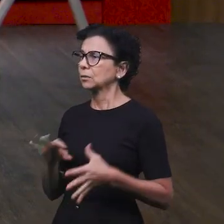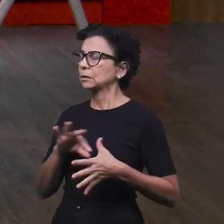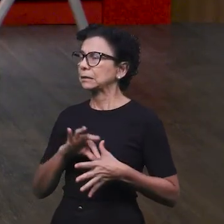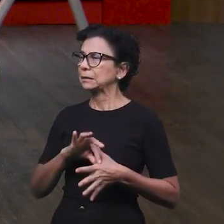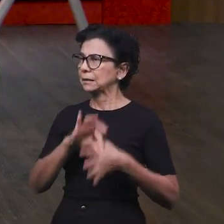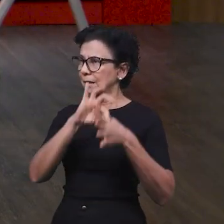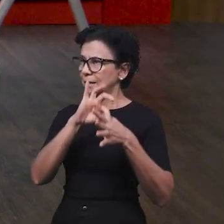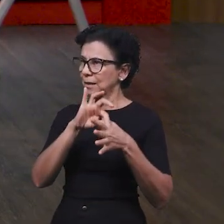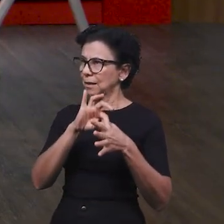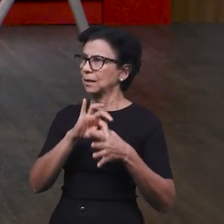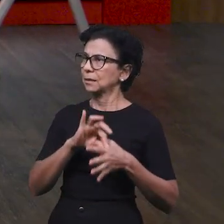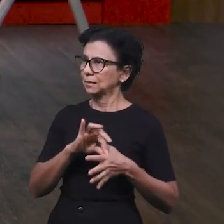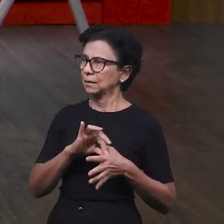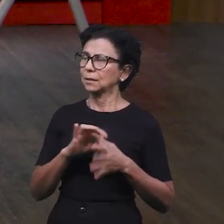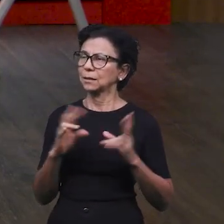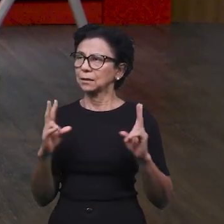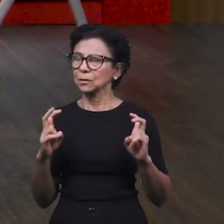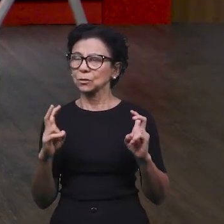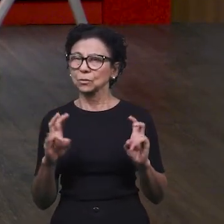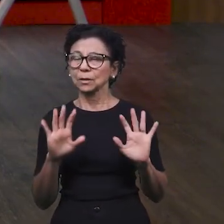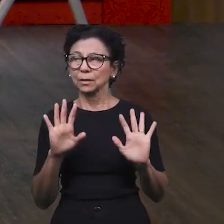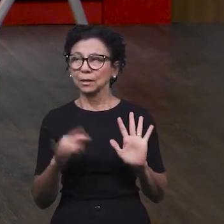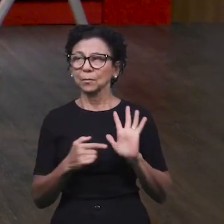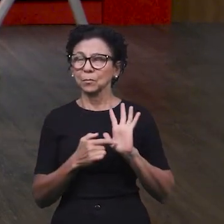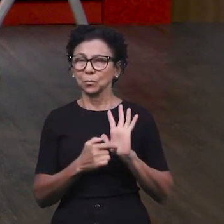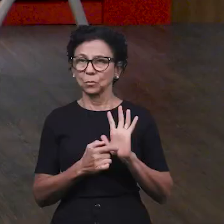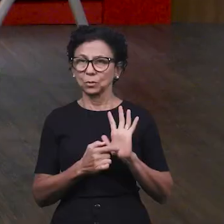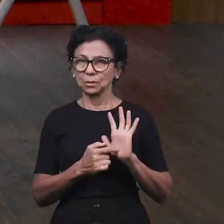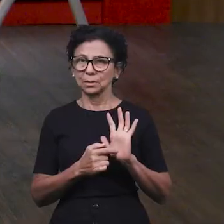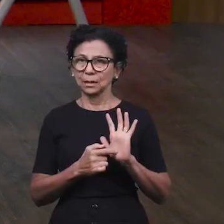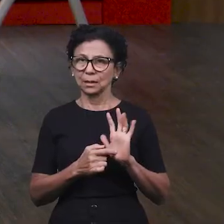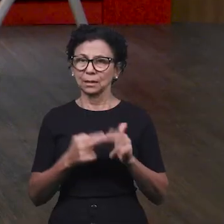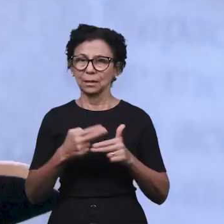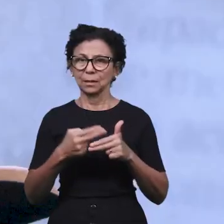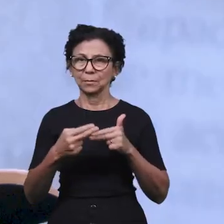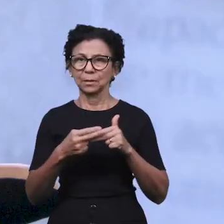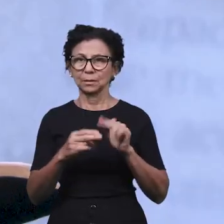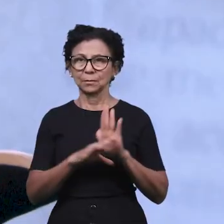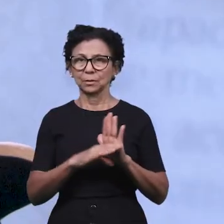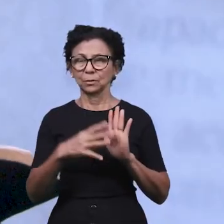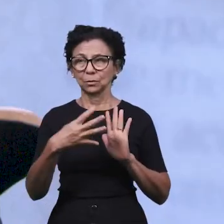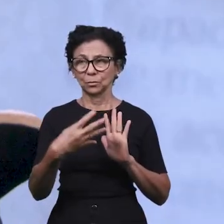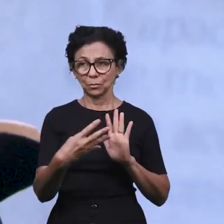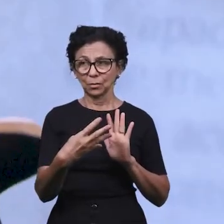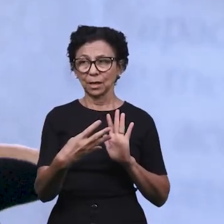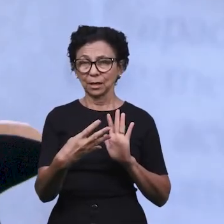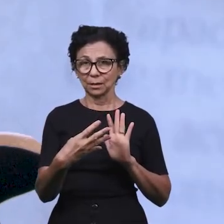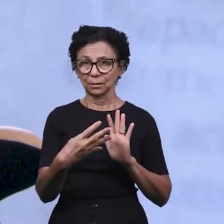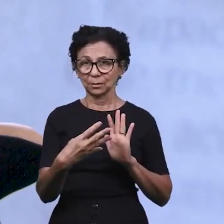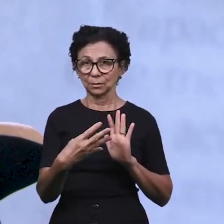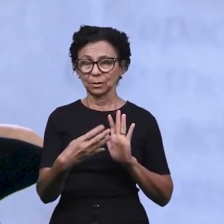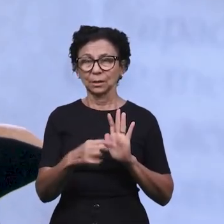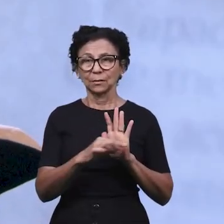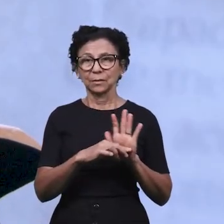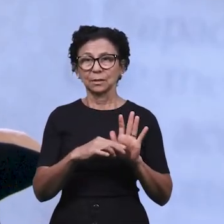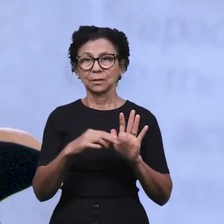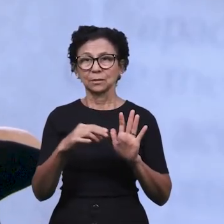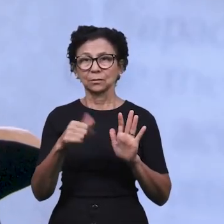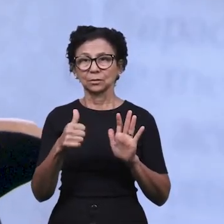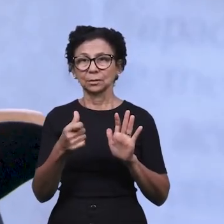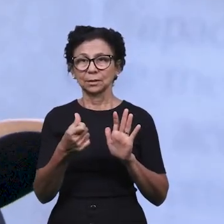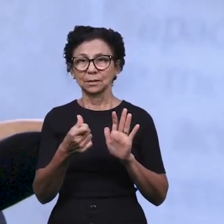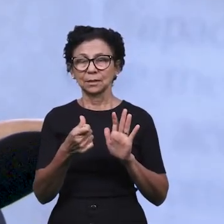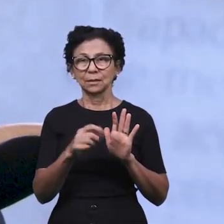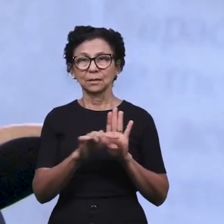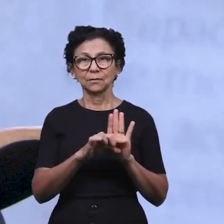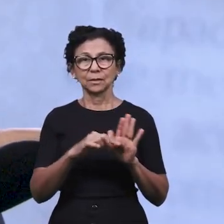liderança, né, tem 2 versículos aqui do capítulo 4, que são os versos 16 e 17, que eu queria pedir para